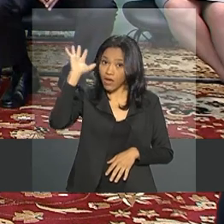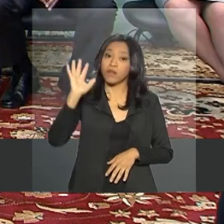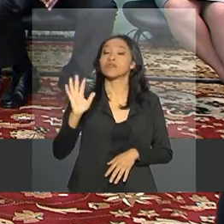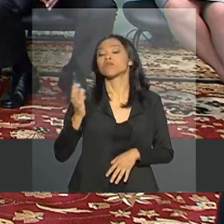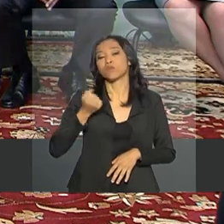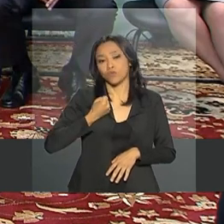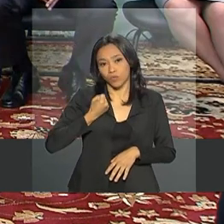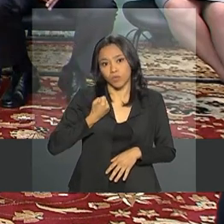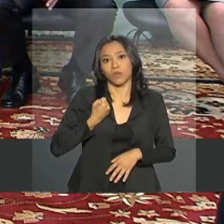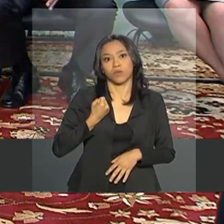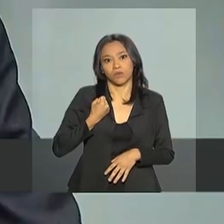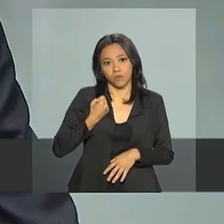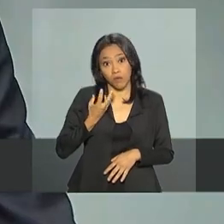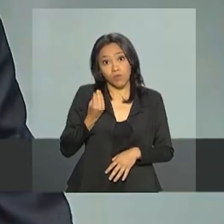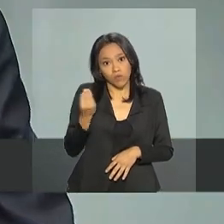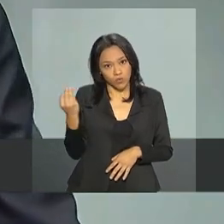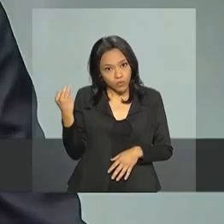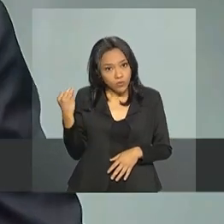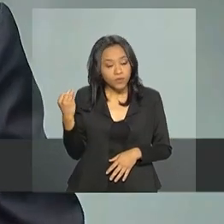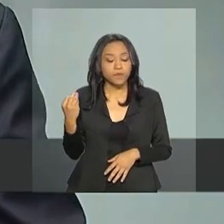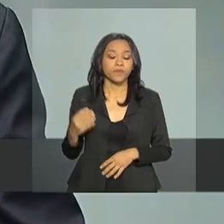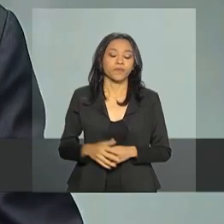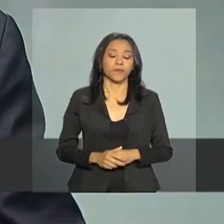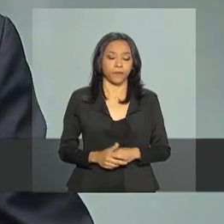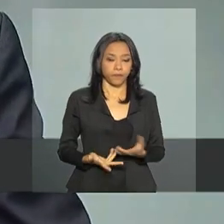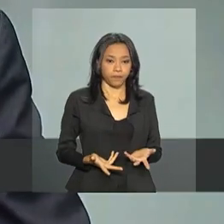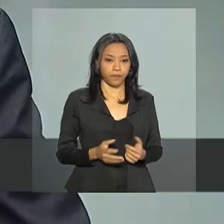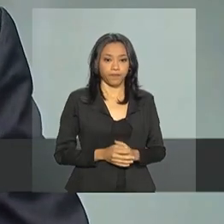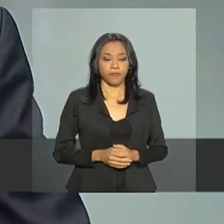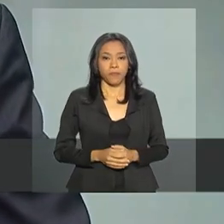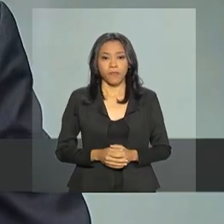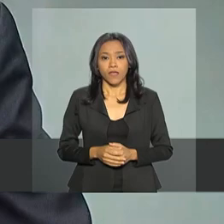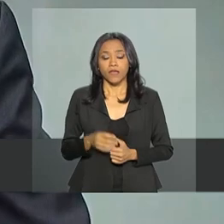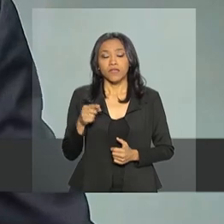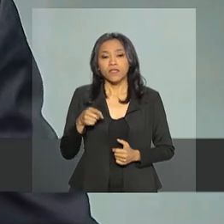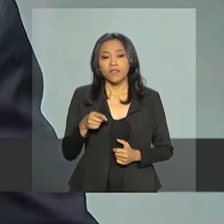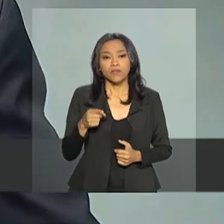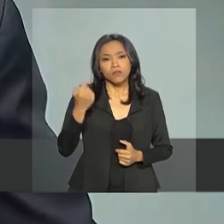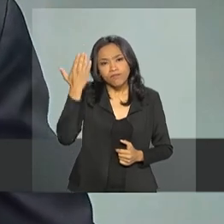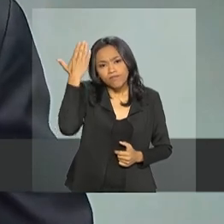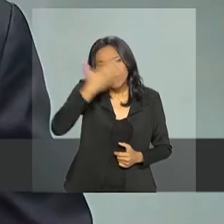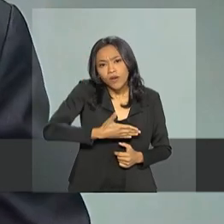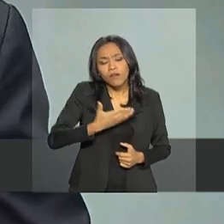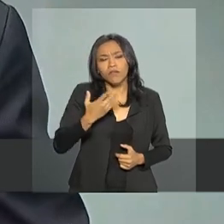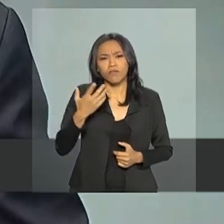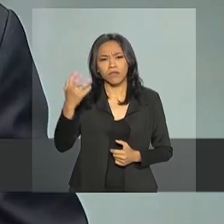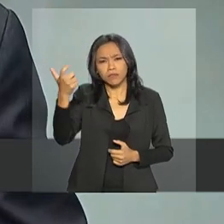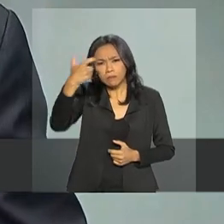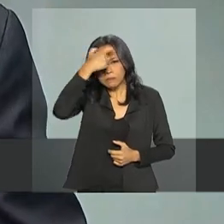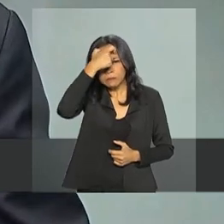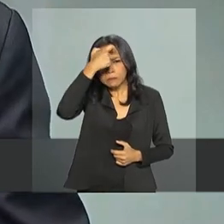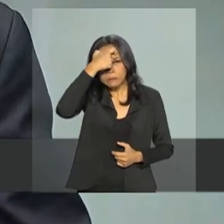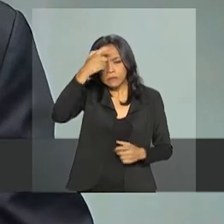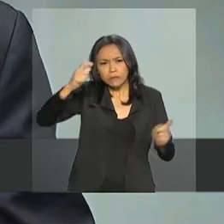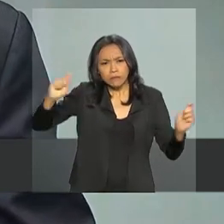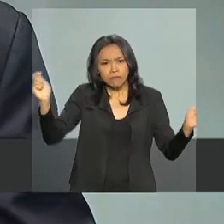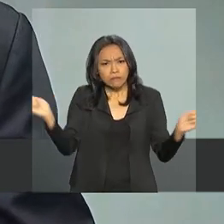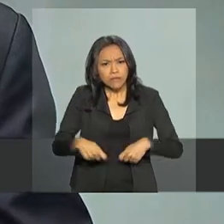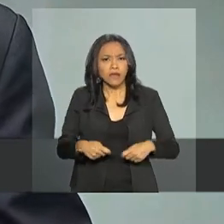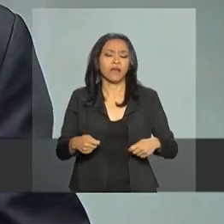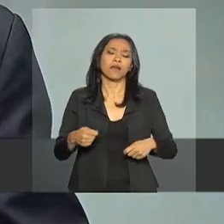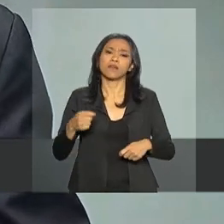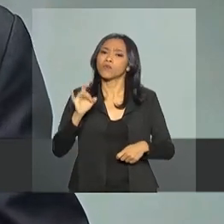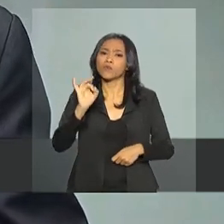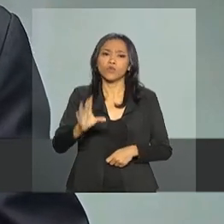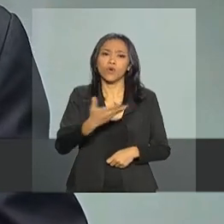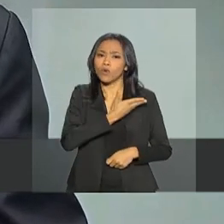número significativo, a demonstrar a capacidade extraordinária que o Estado tem tido, não só